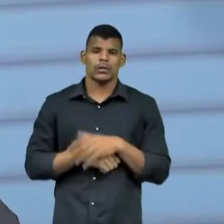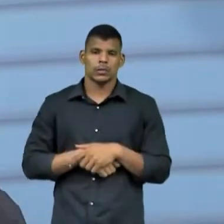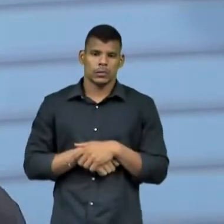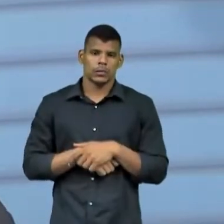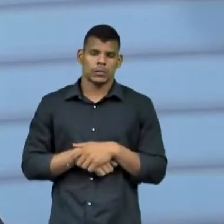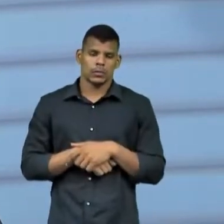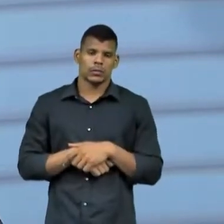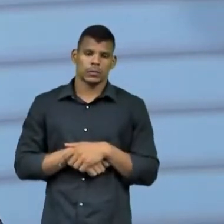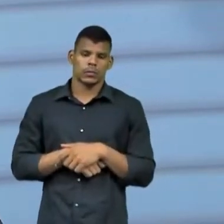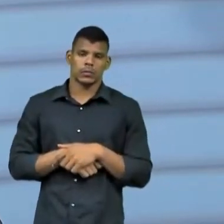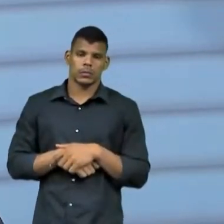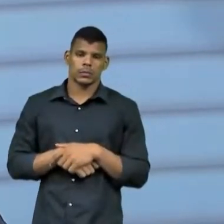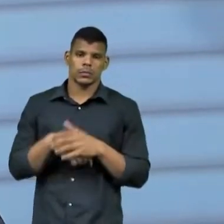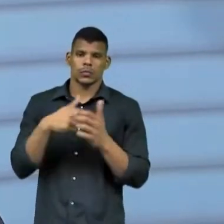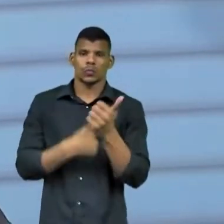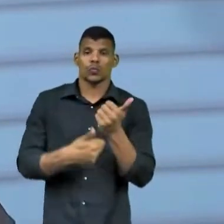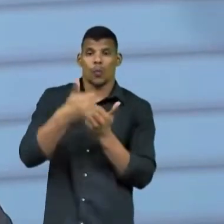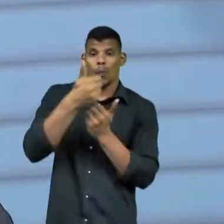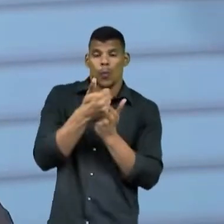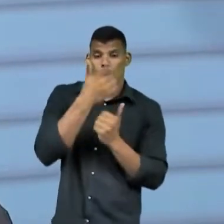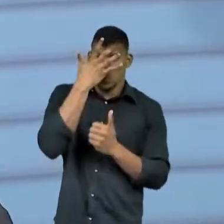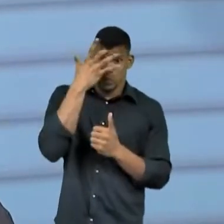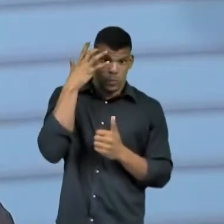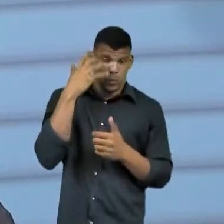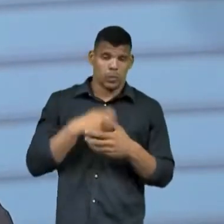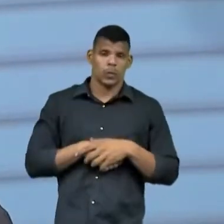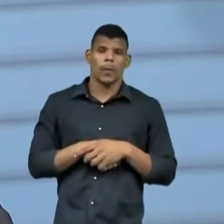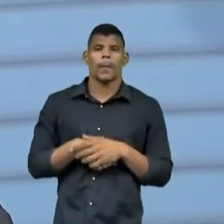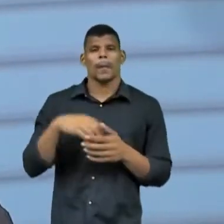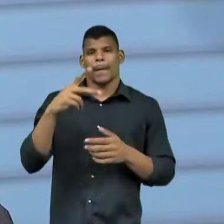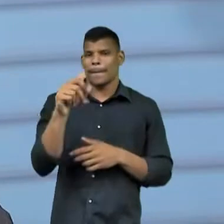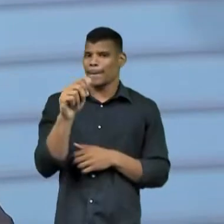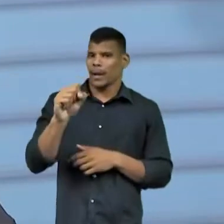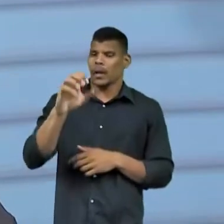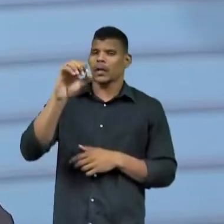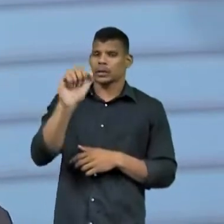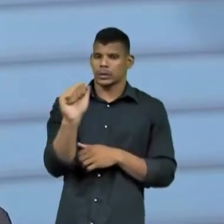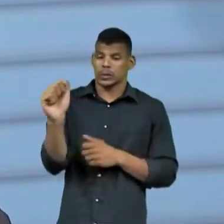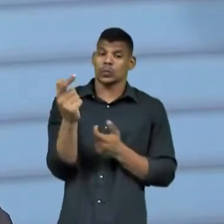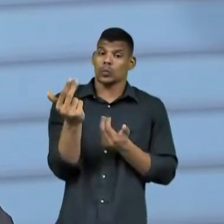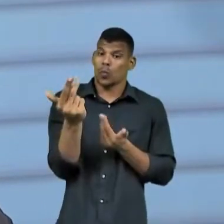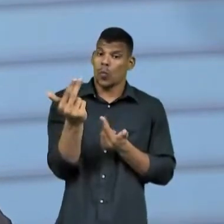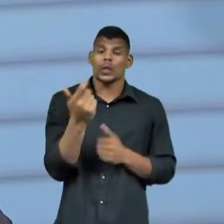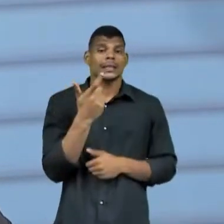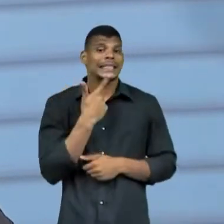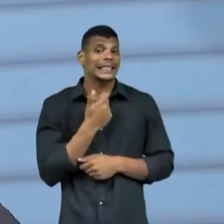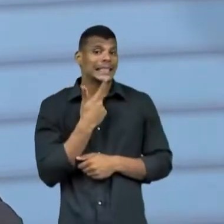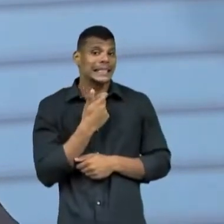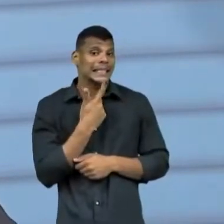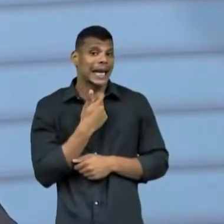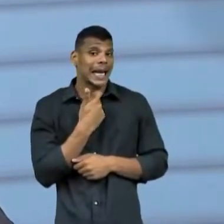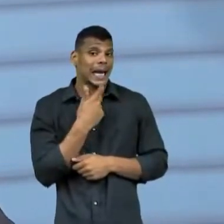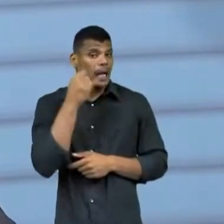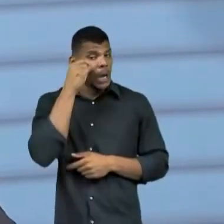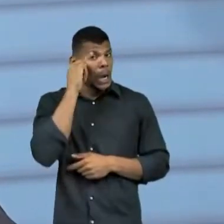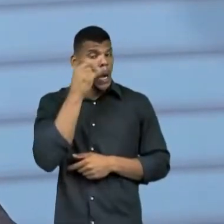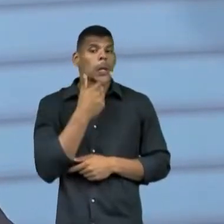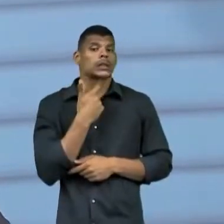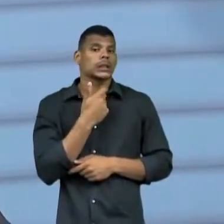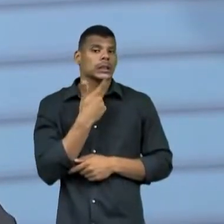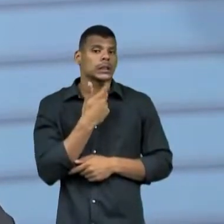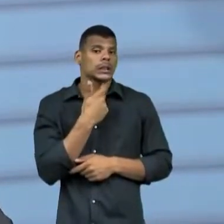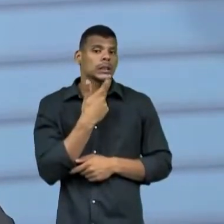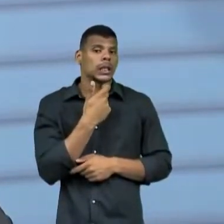substitui uma pessoa né certo lá na Páscoa a mesma coisa O Cordeiro o sangue do cordeiro colocado nas